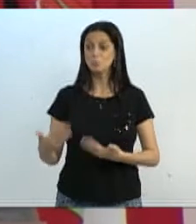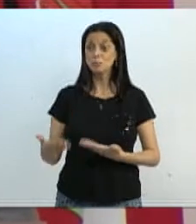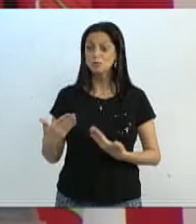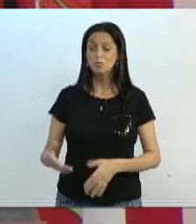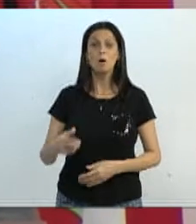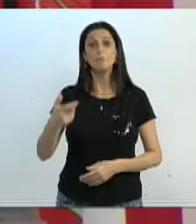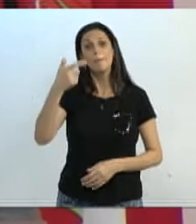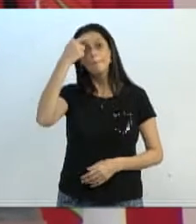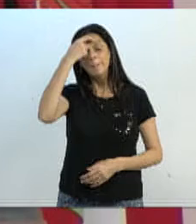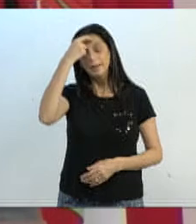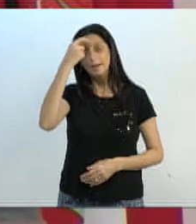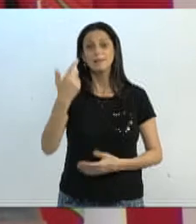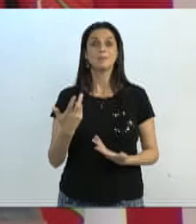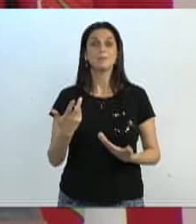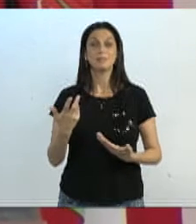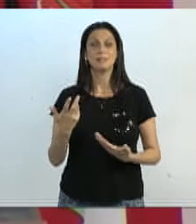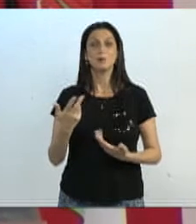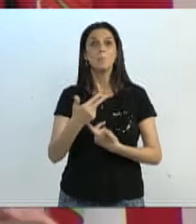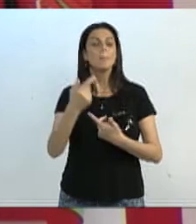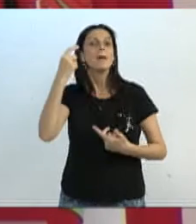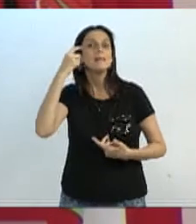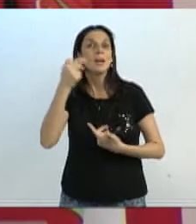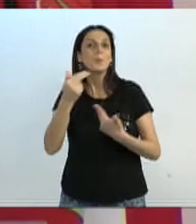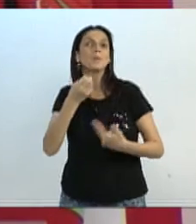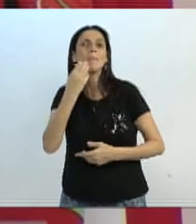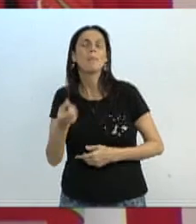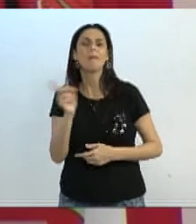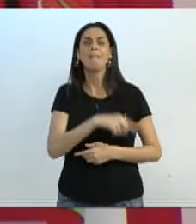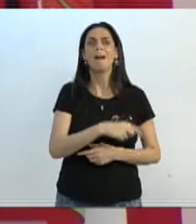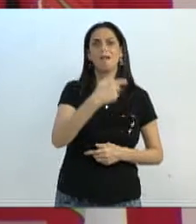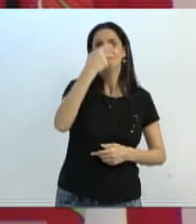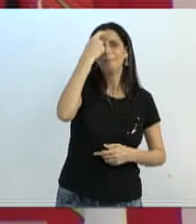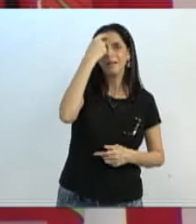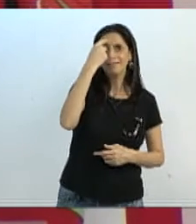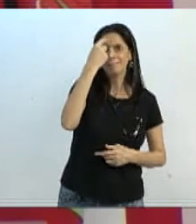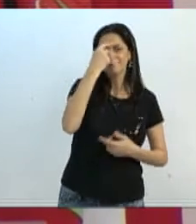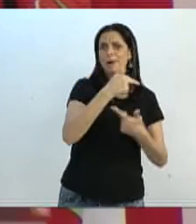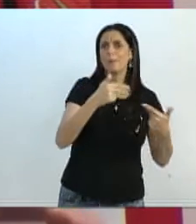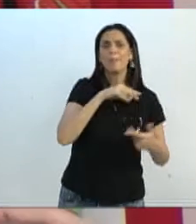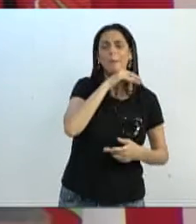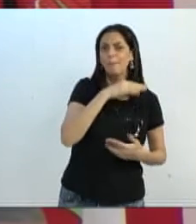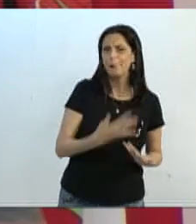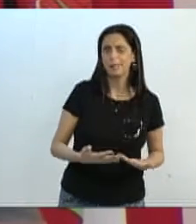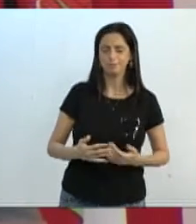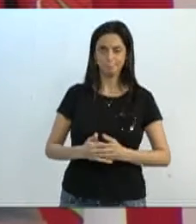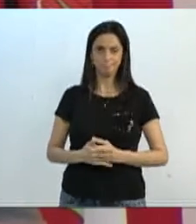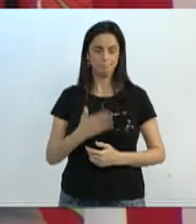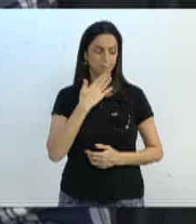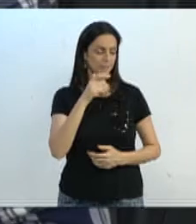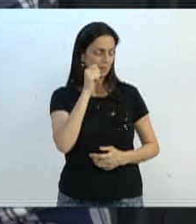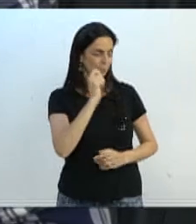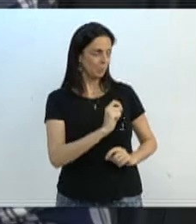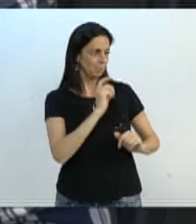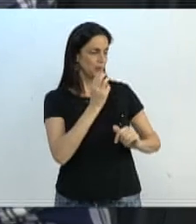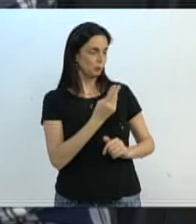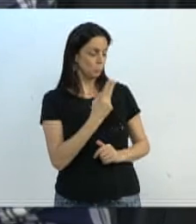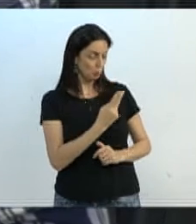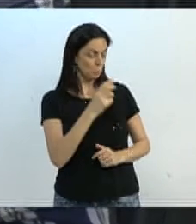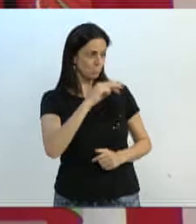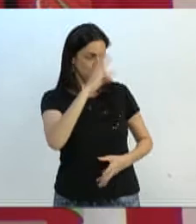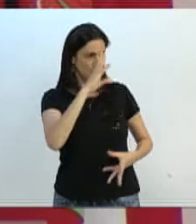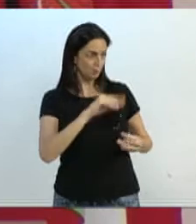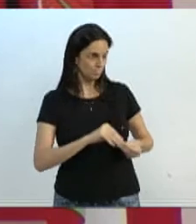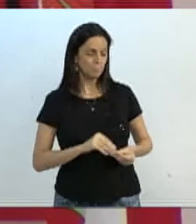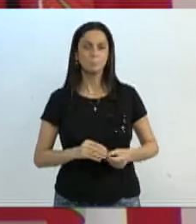de suma importância, né. E também, vereador Almir, você me concede mais 2 minutinhos? Mais 2 minutos, Vossa